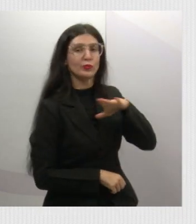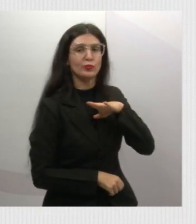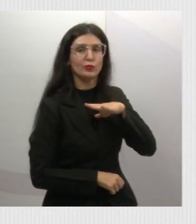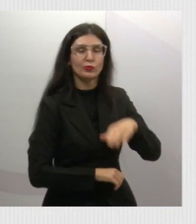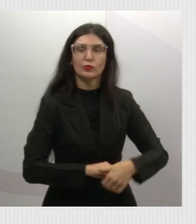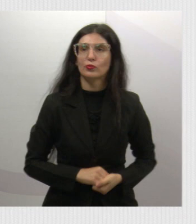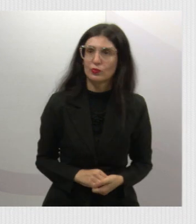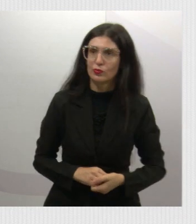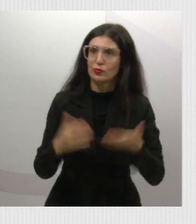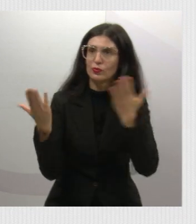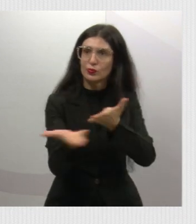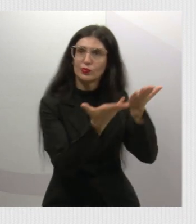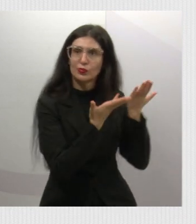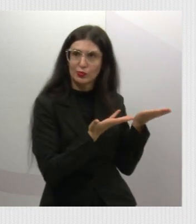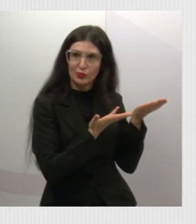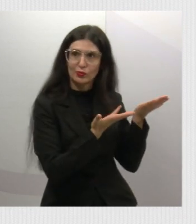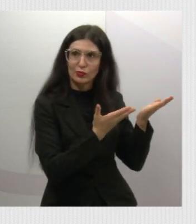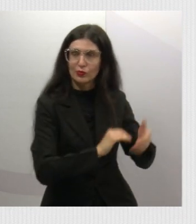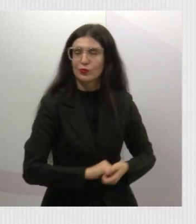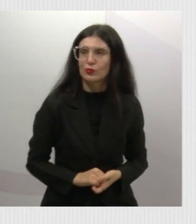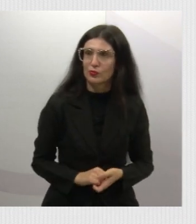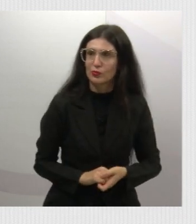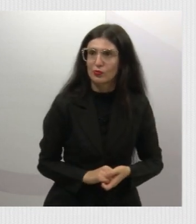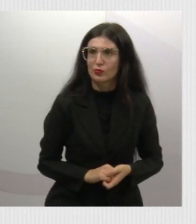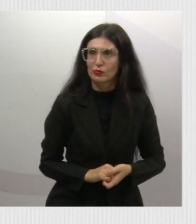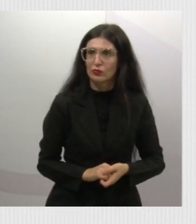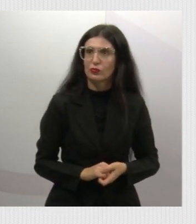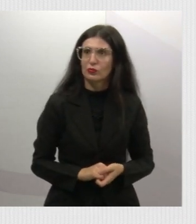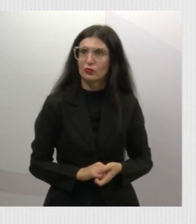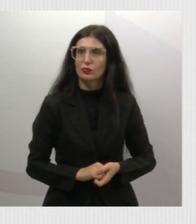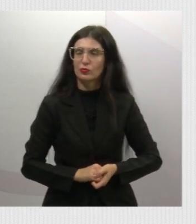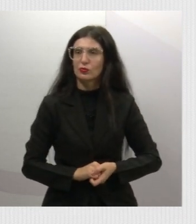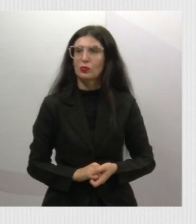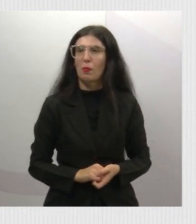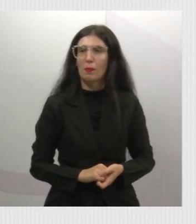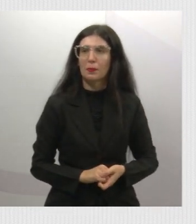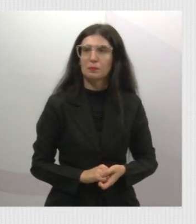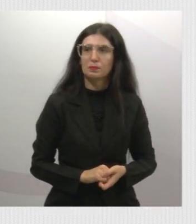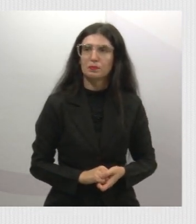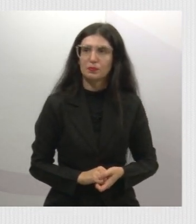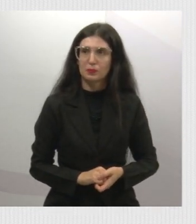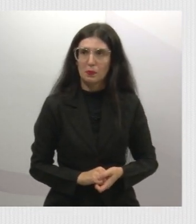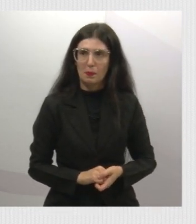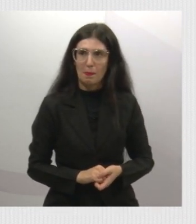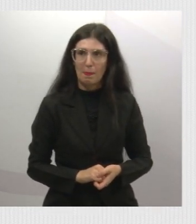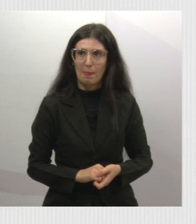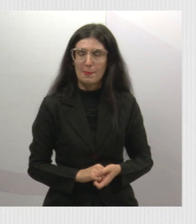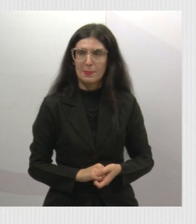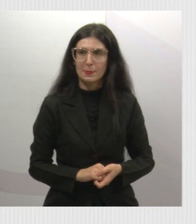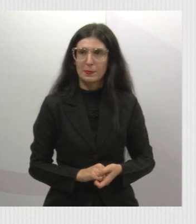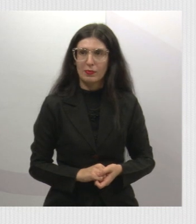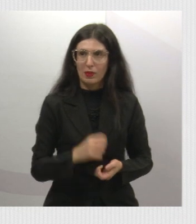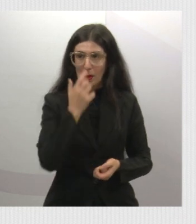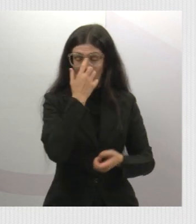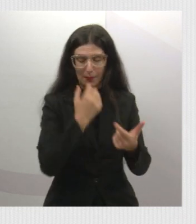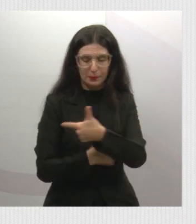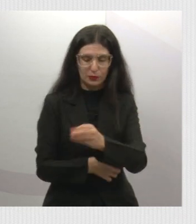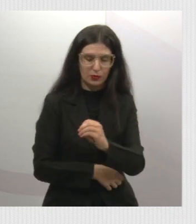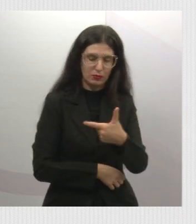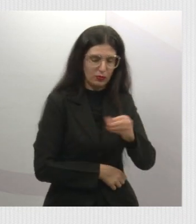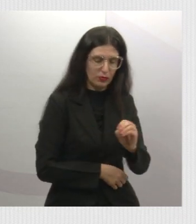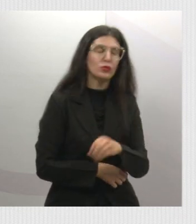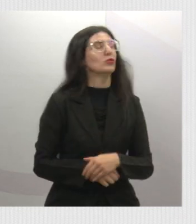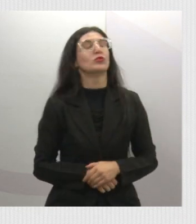Aqui eu trouxe um quadro onde nós temos o desempenho no formato de indicadores de 2020, do